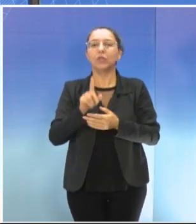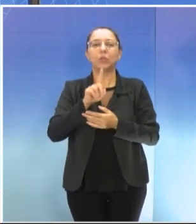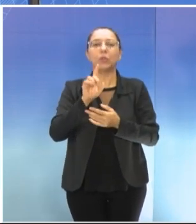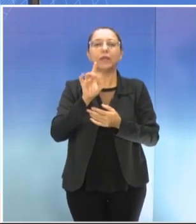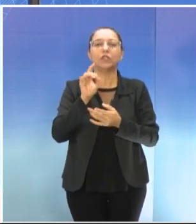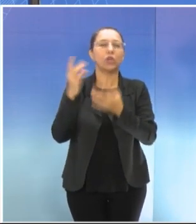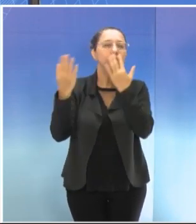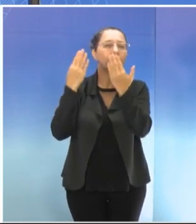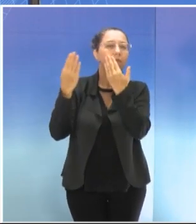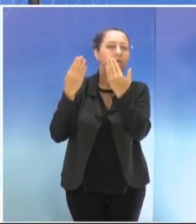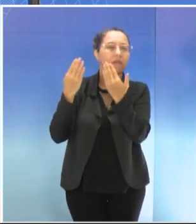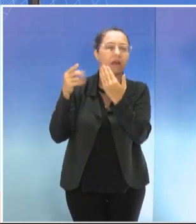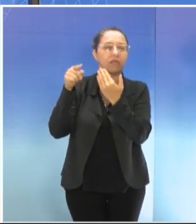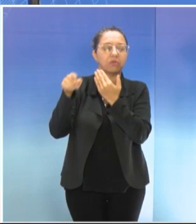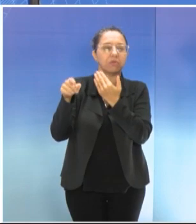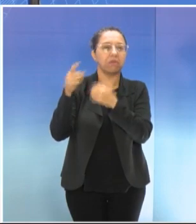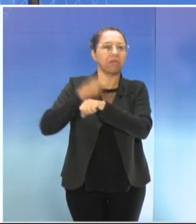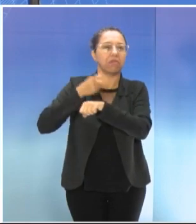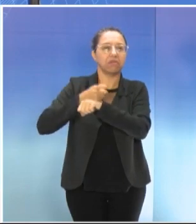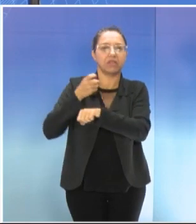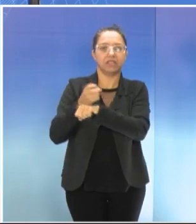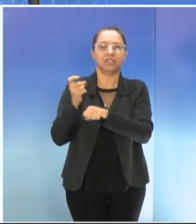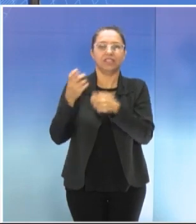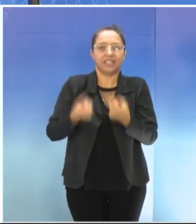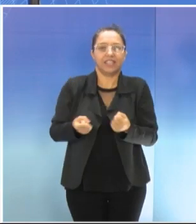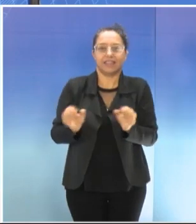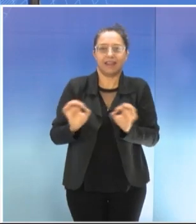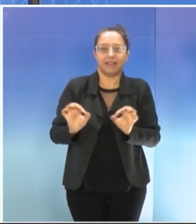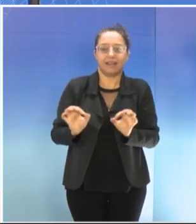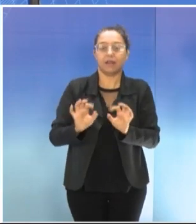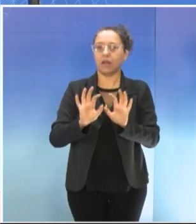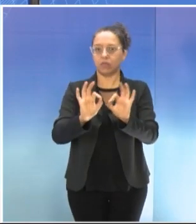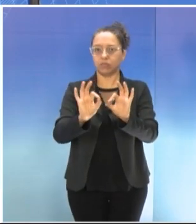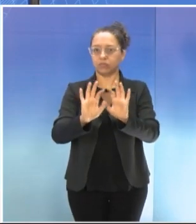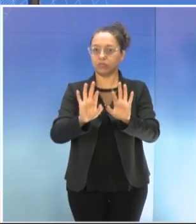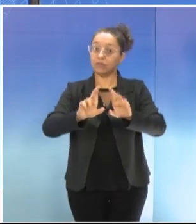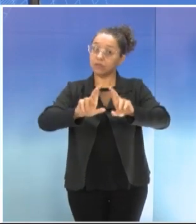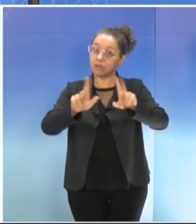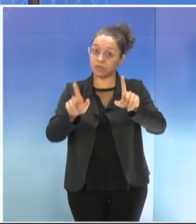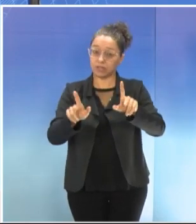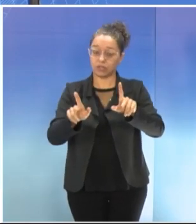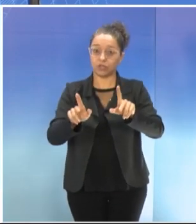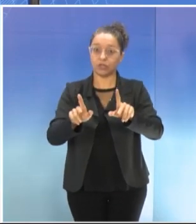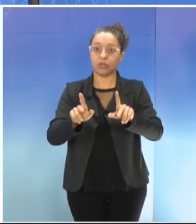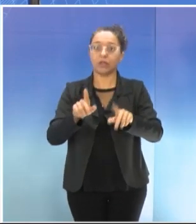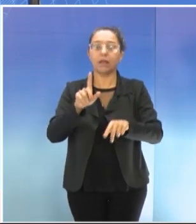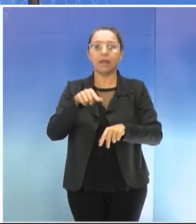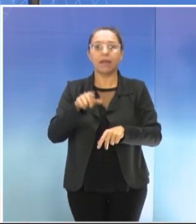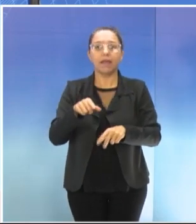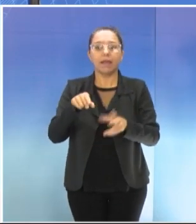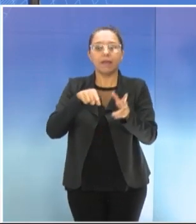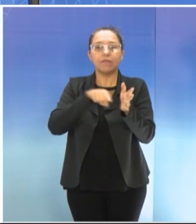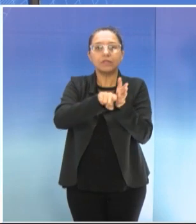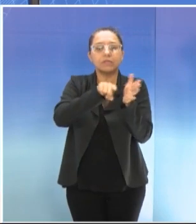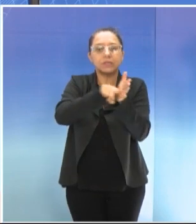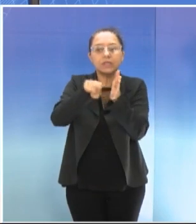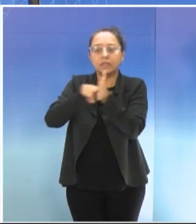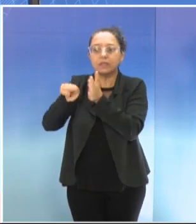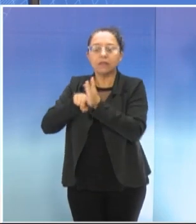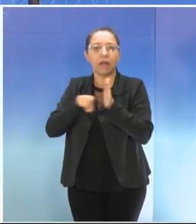brincadeira de infância, quando você fala assim: ah, eu duvido, como se você fosse um ignorante e não aceitasse a resposta do seu